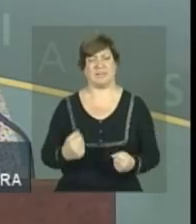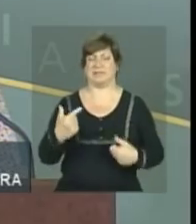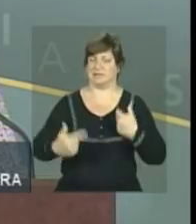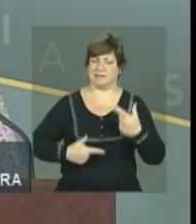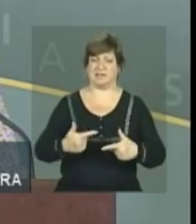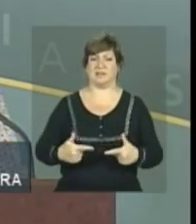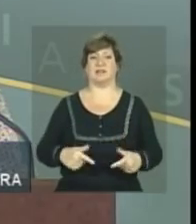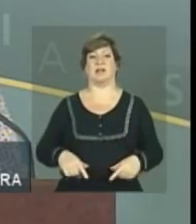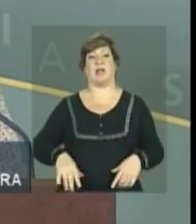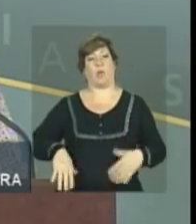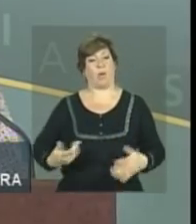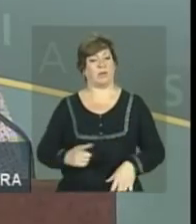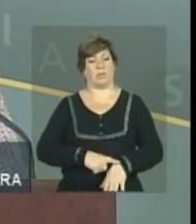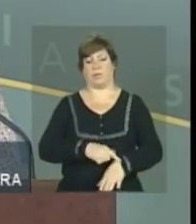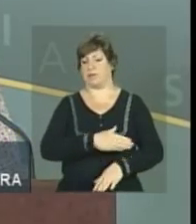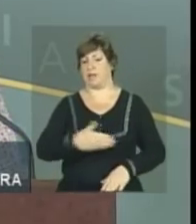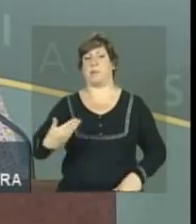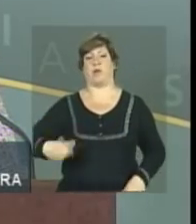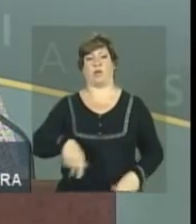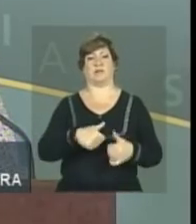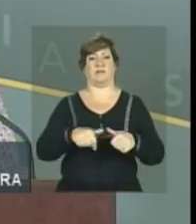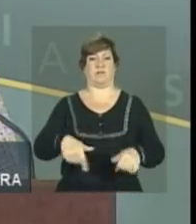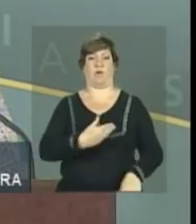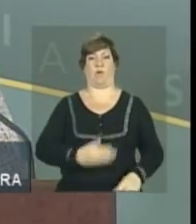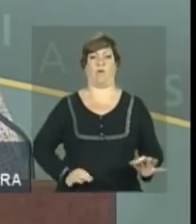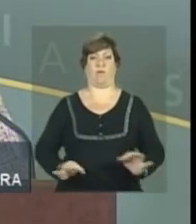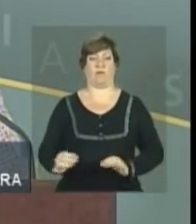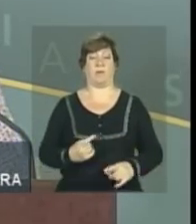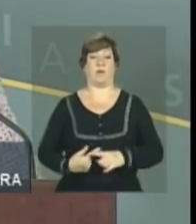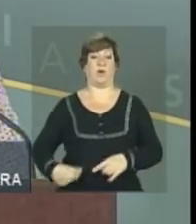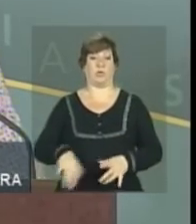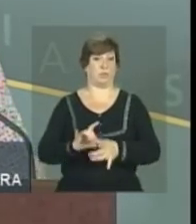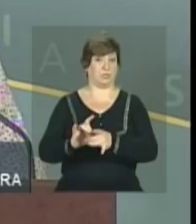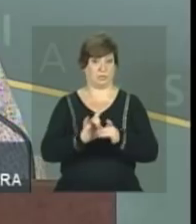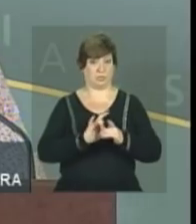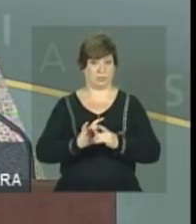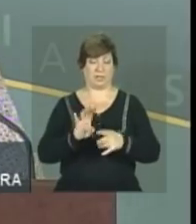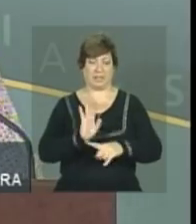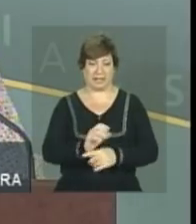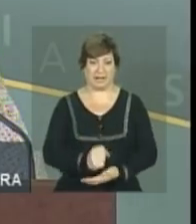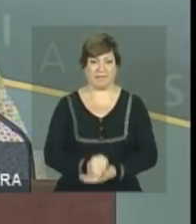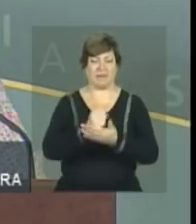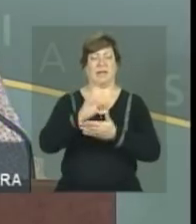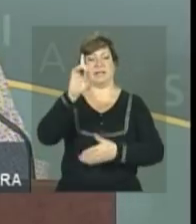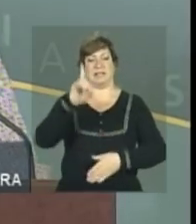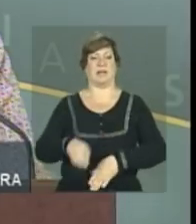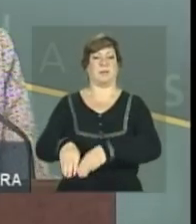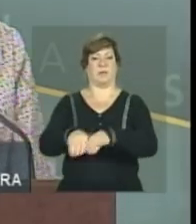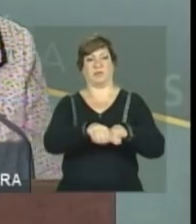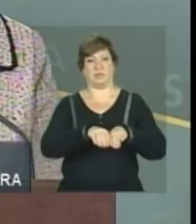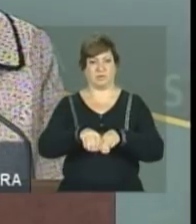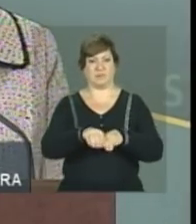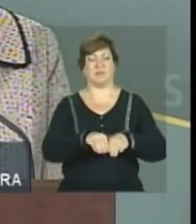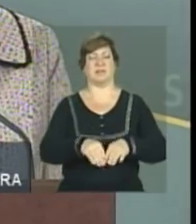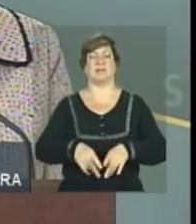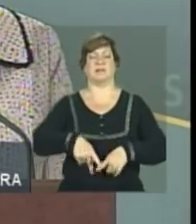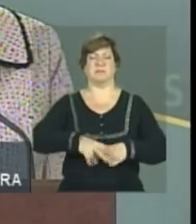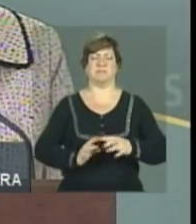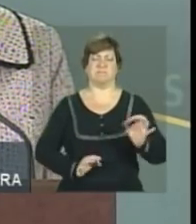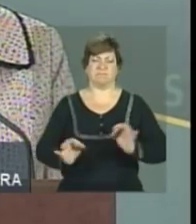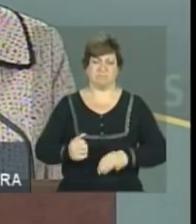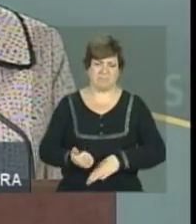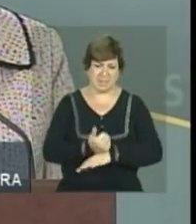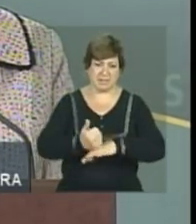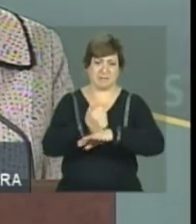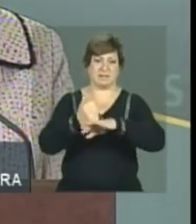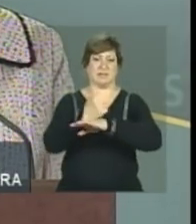no governo, porque nos une a defesa da democracia e do aperfeiçoamento das